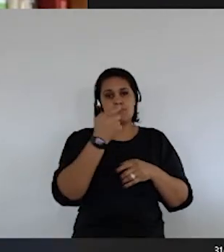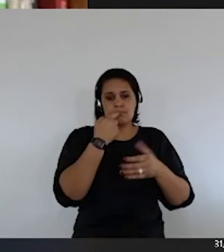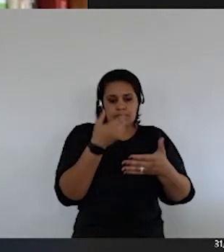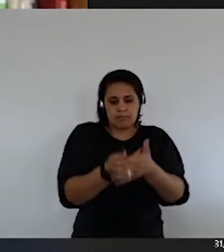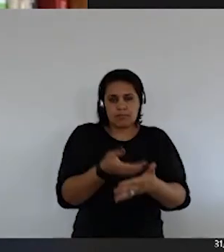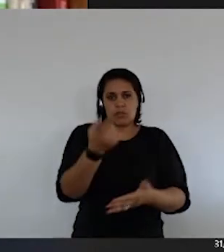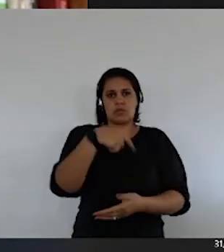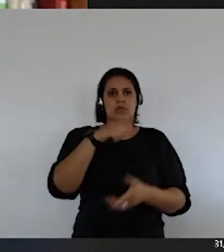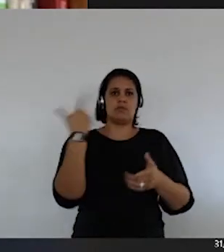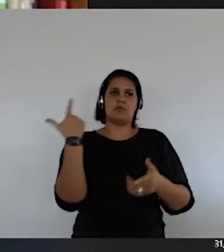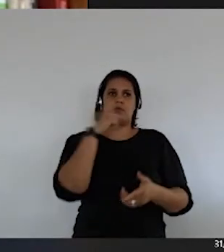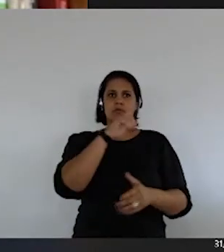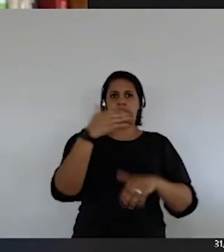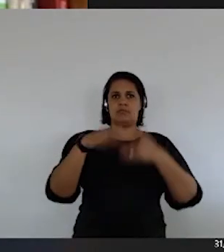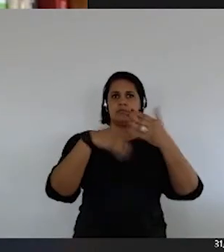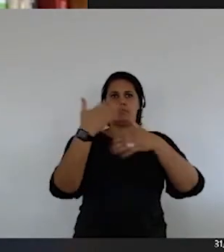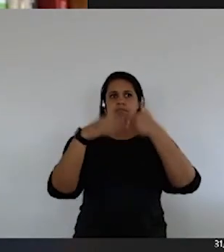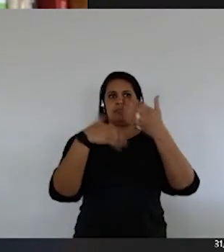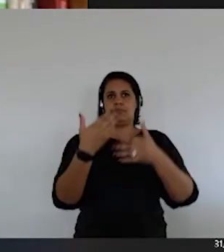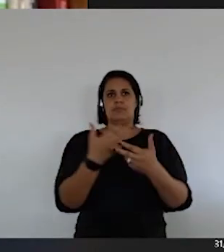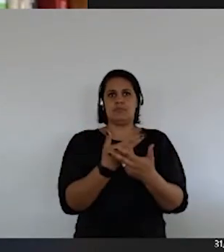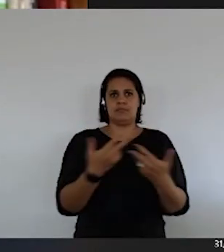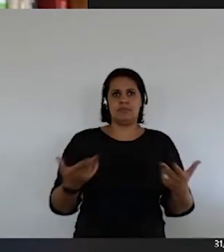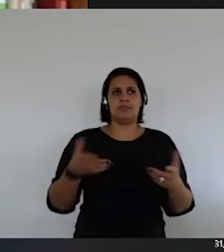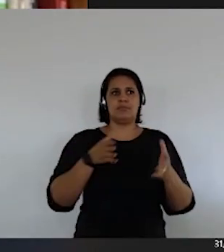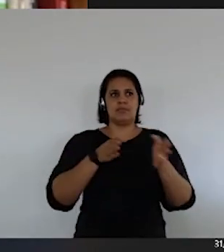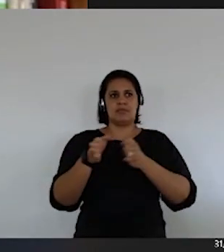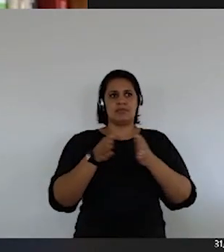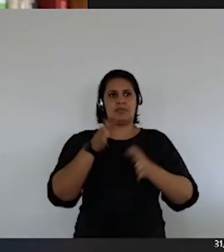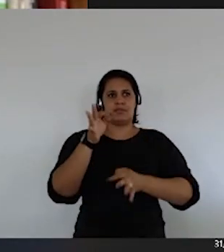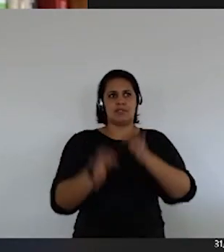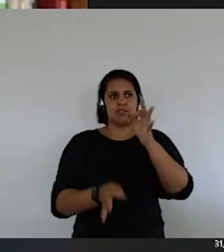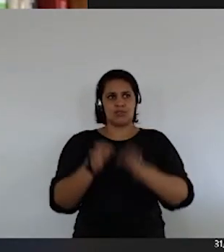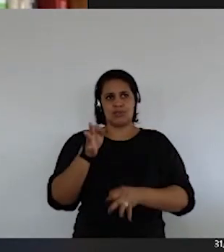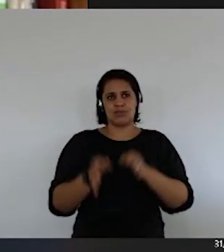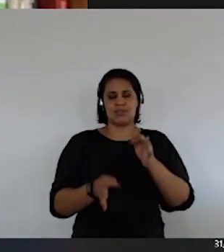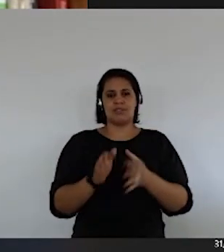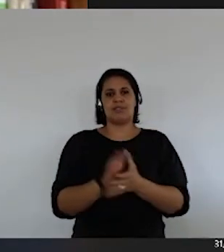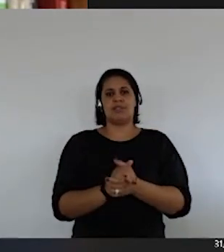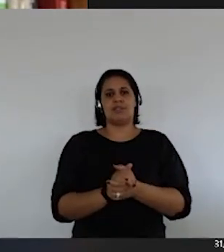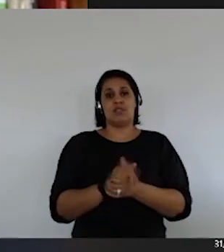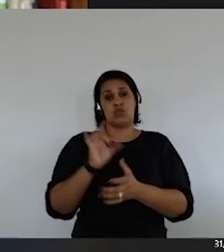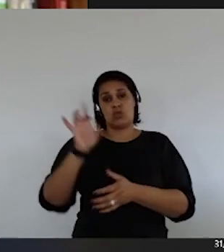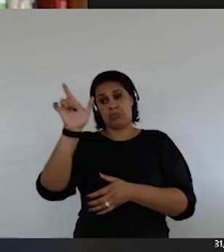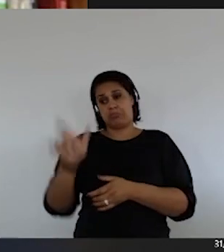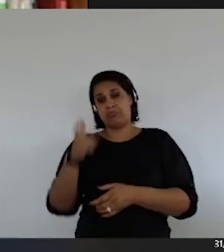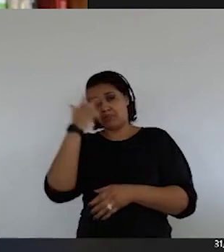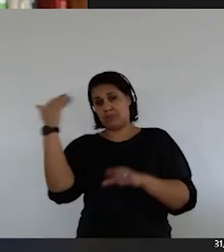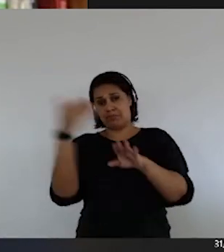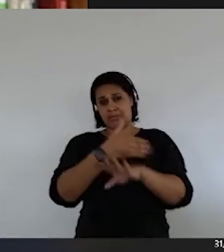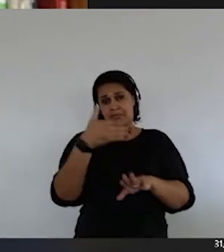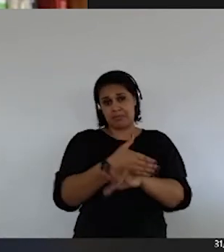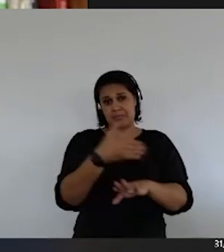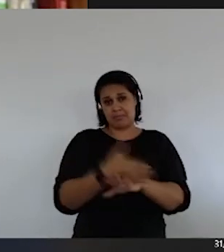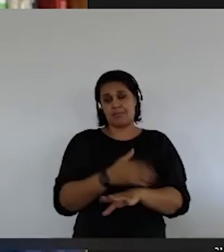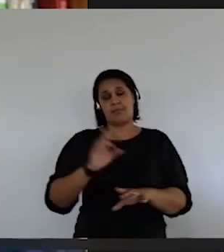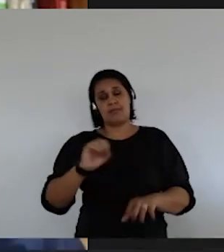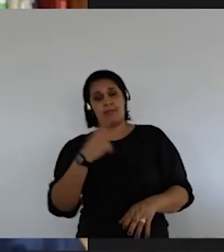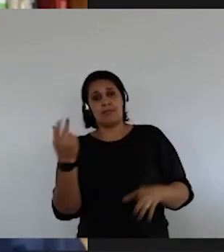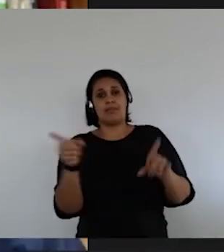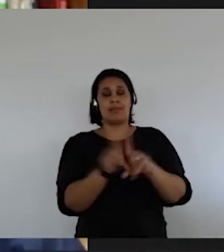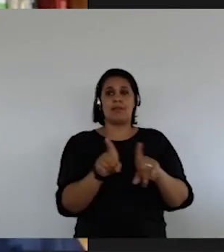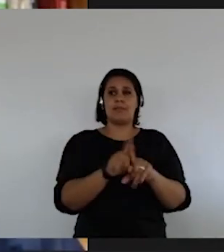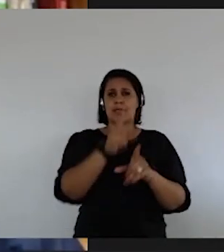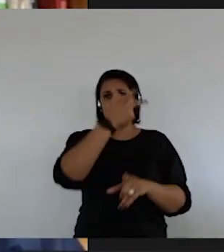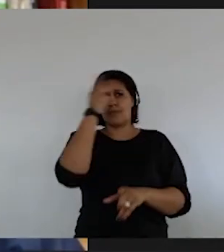um verdadeiro e efetivo acesso à justiça, não só para os litigantes repetitivos, mas também para